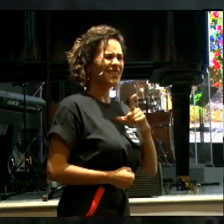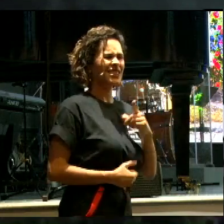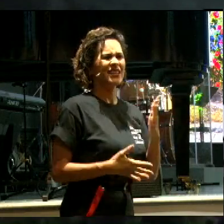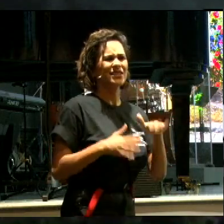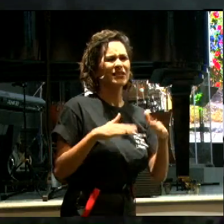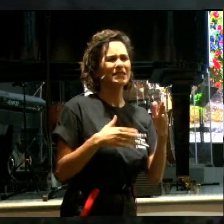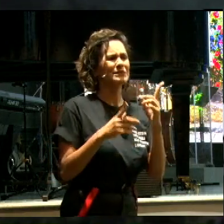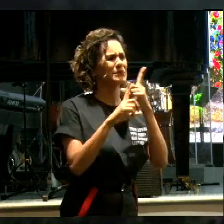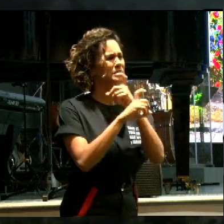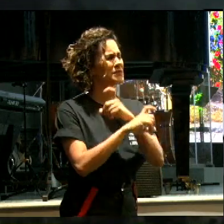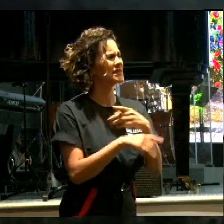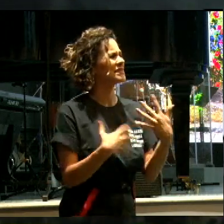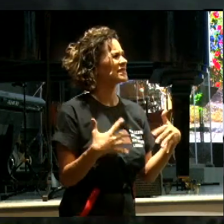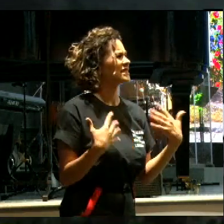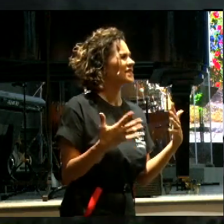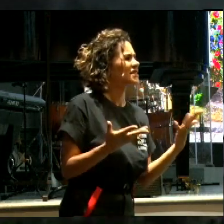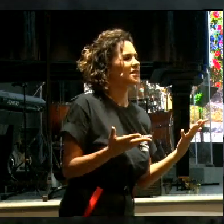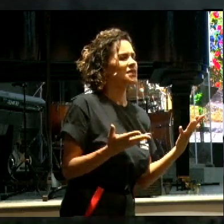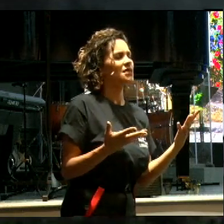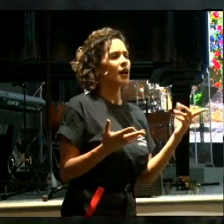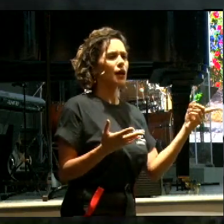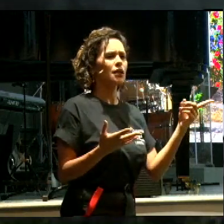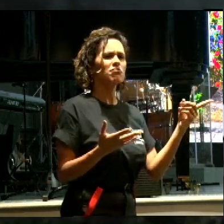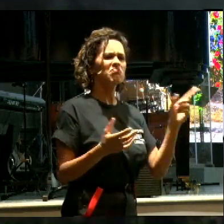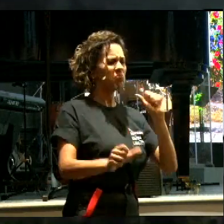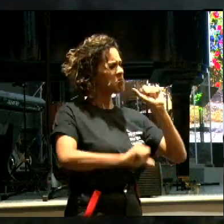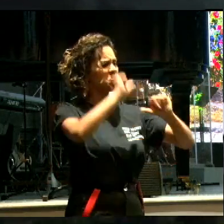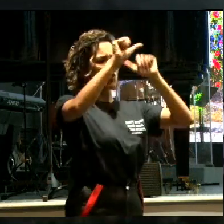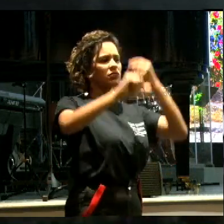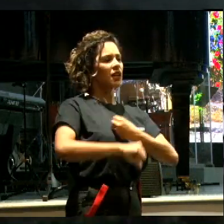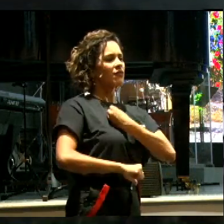limonada. Sabe o que eu fazia? Eu chupava o limão.